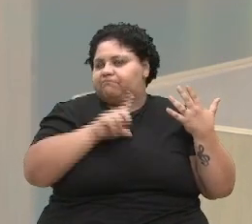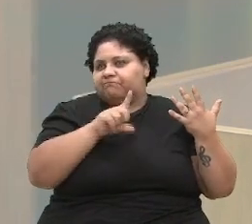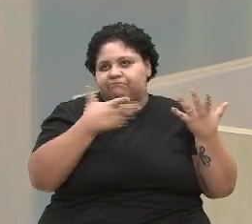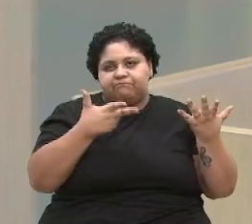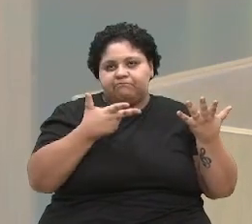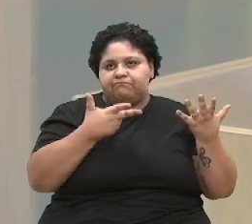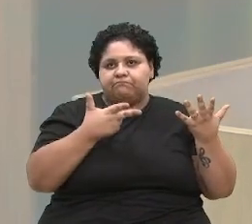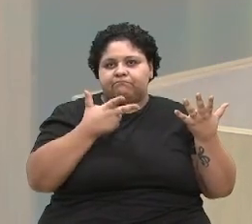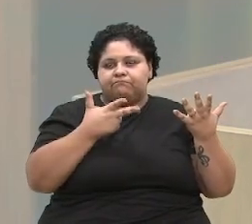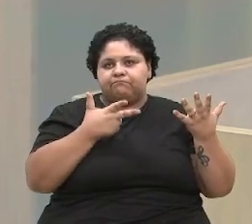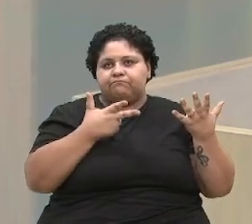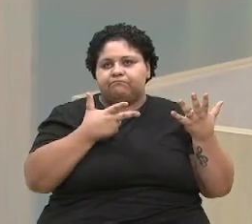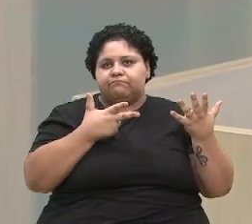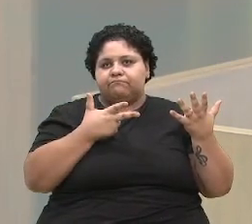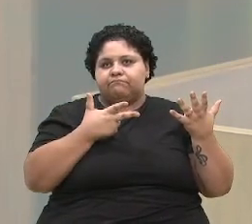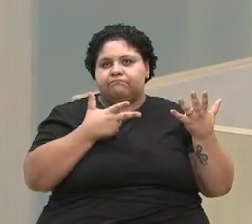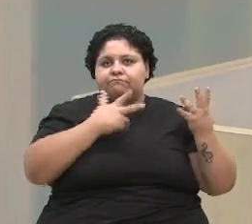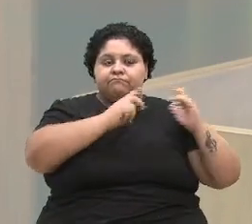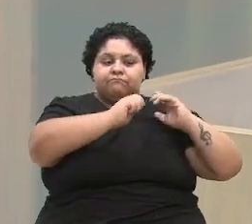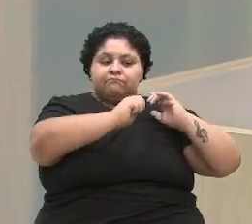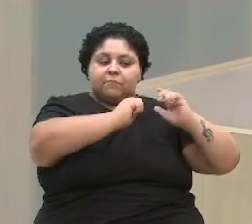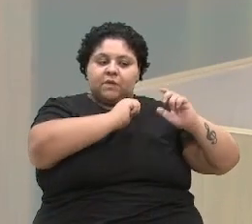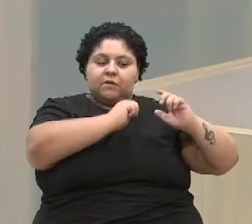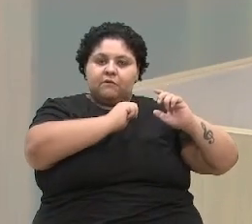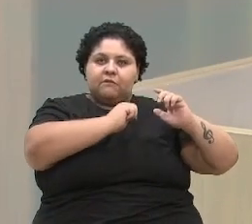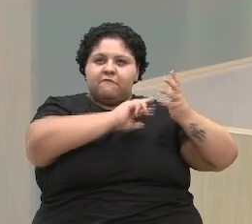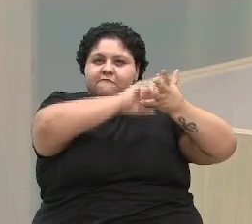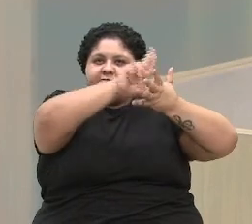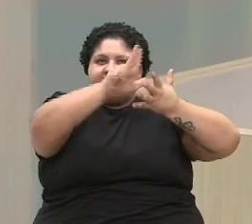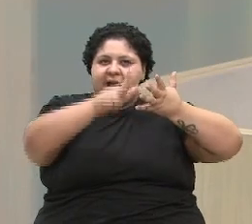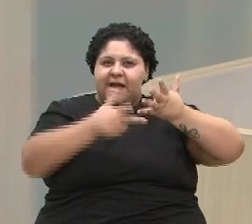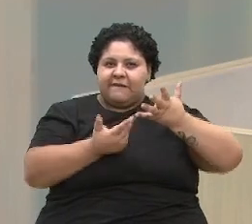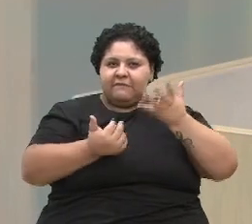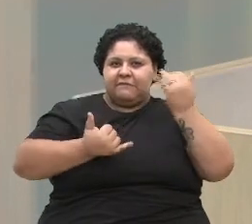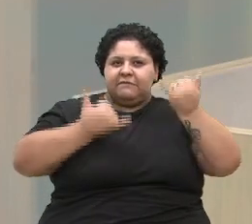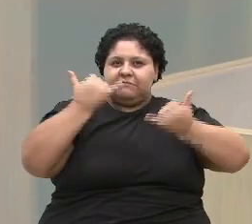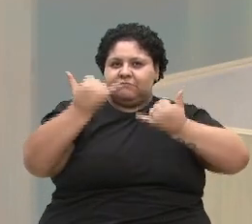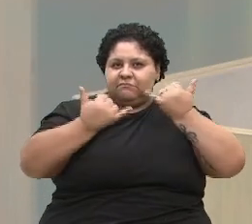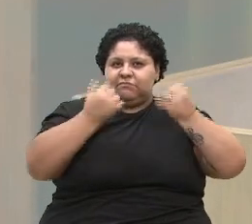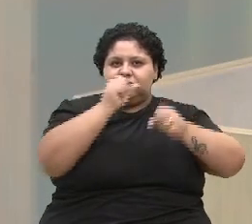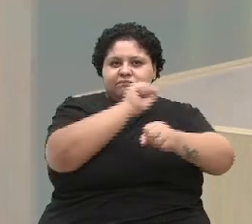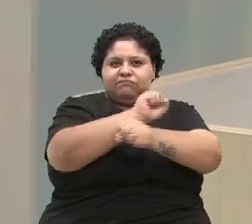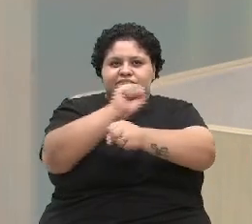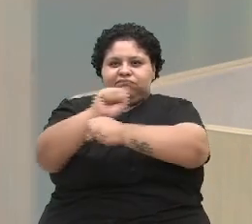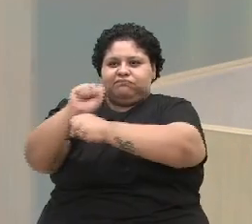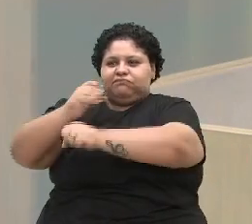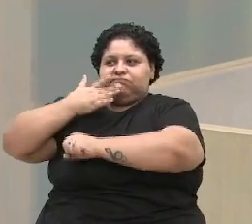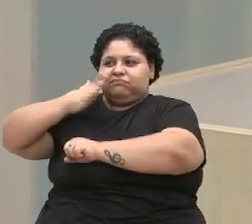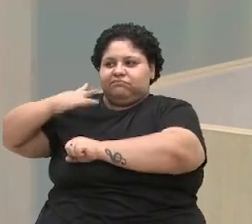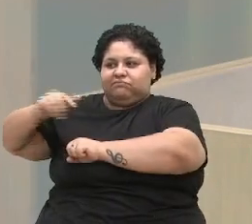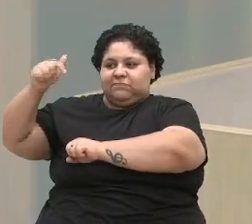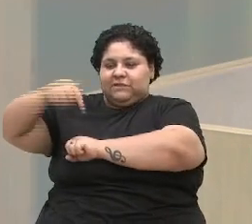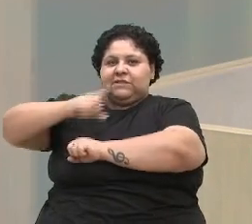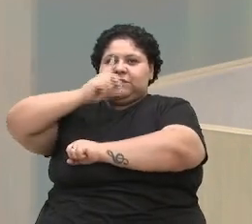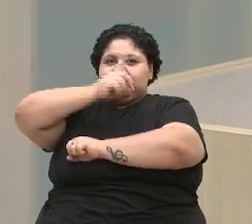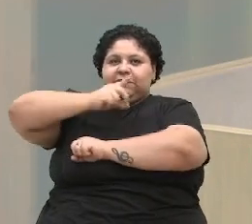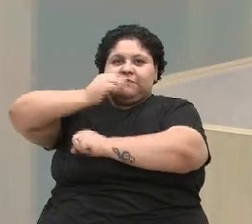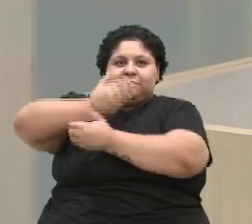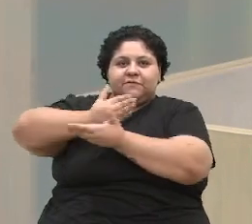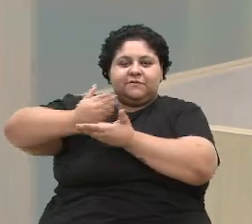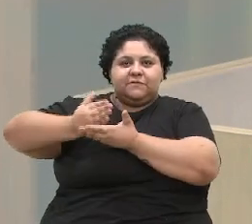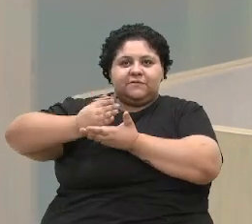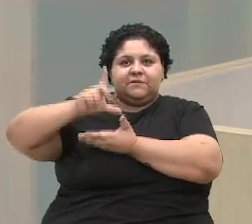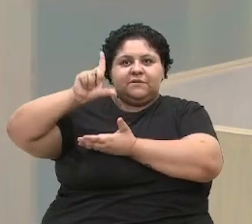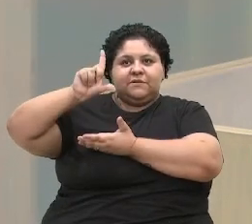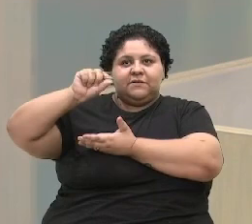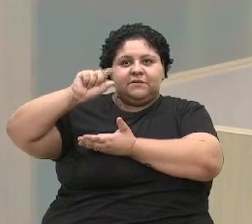diversos mobilidade de brinquedos, onde temos ali esperando toda a criançada nesse domingo, a partir das 10